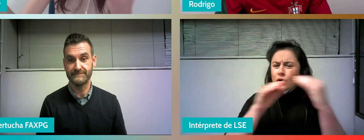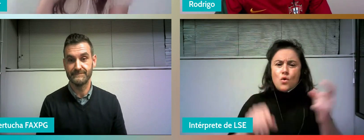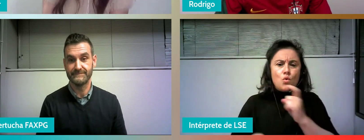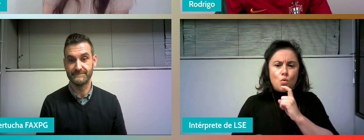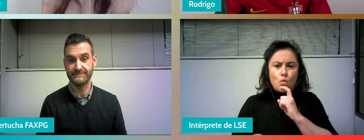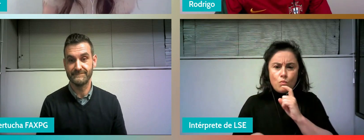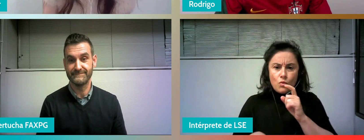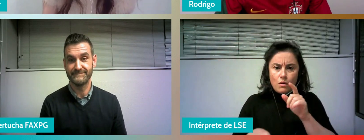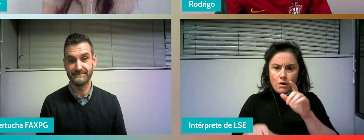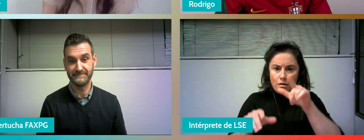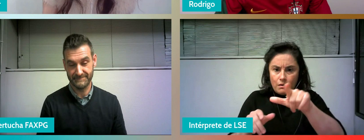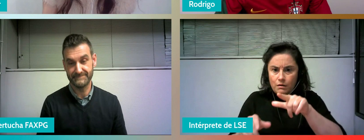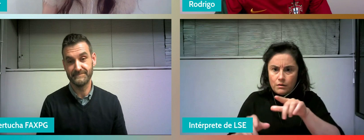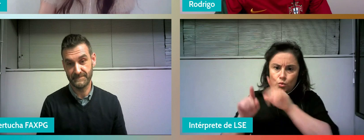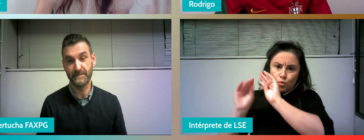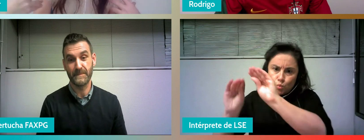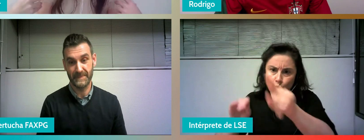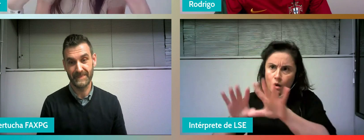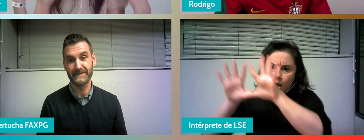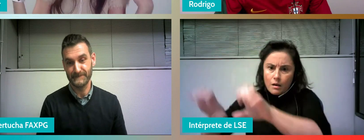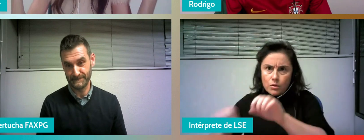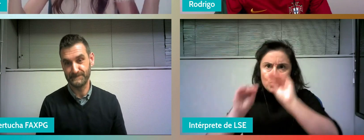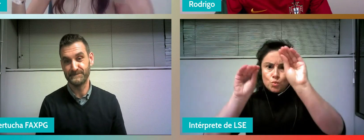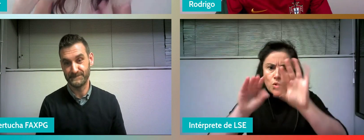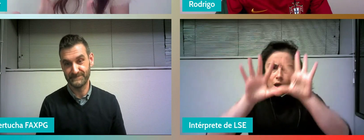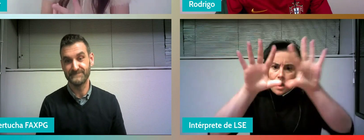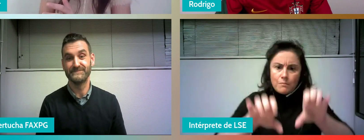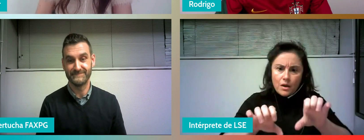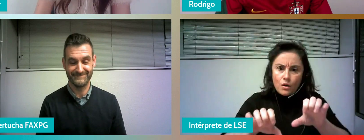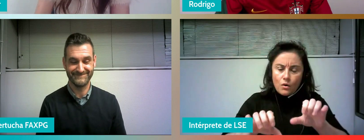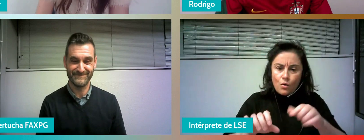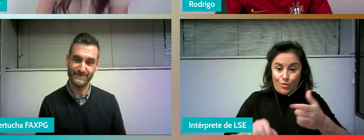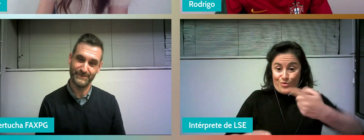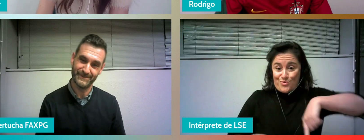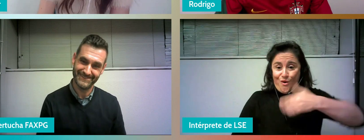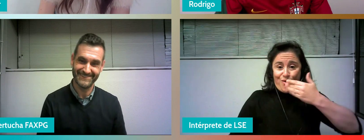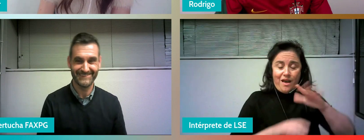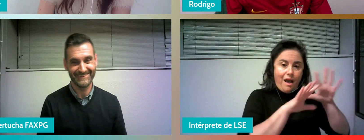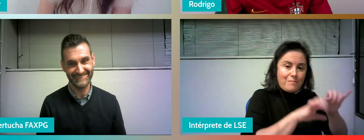Aprendedes moitas linguas, como aprendemos nós, ou como?